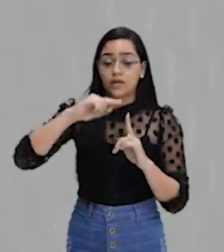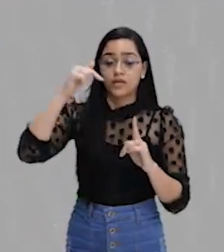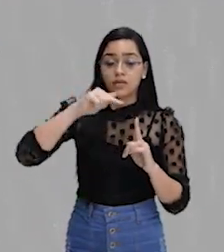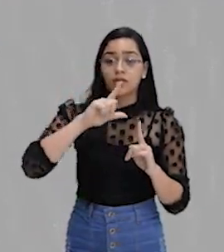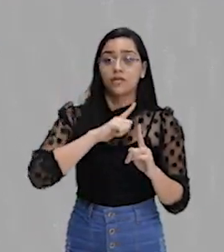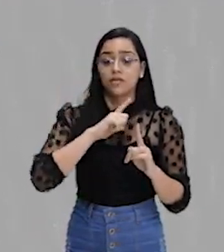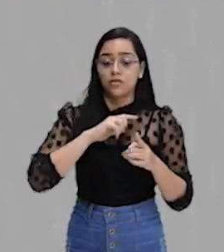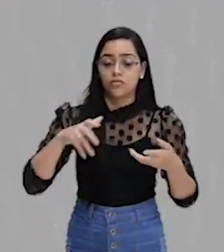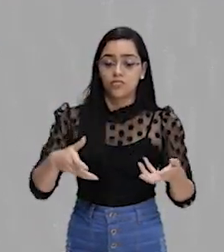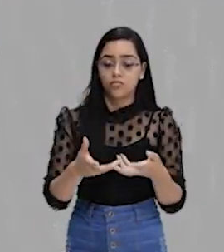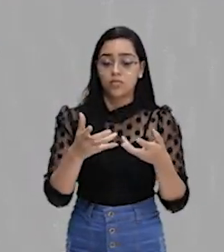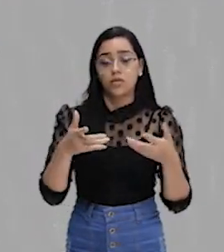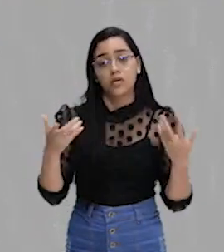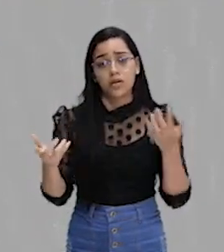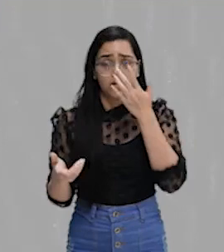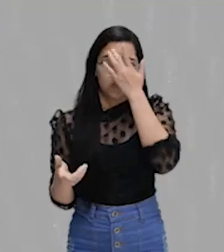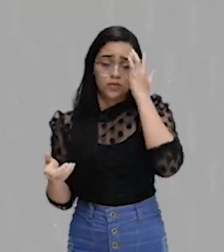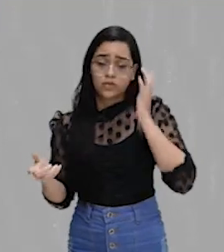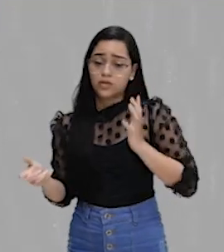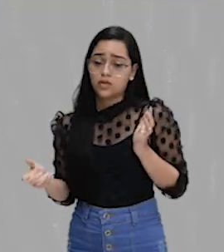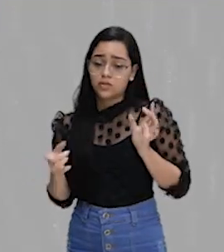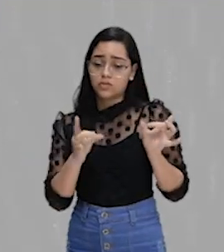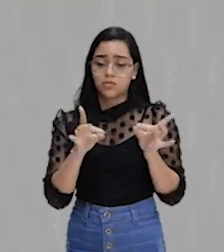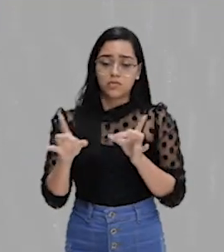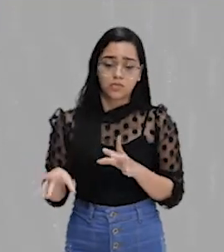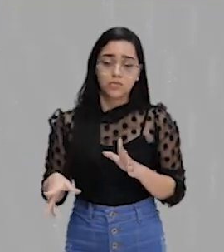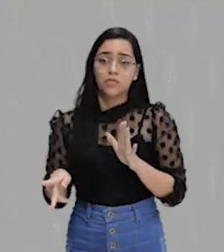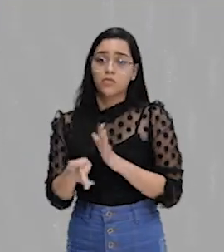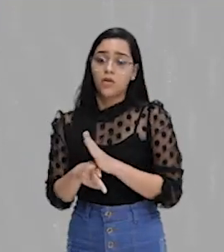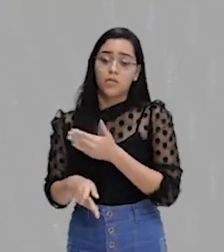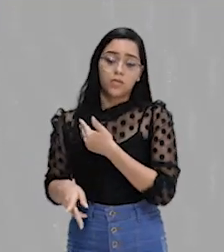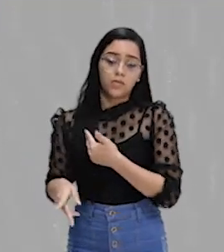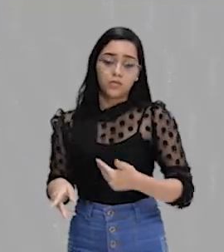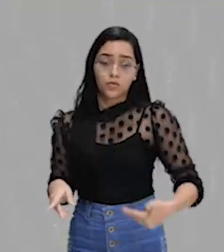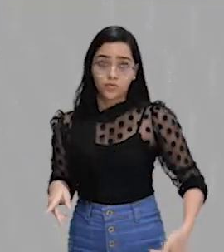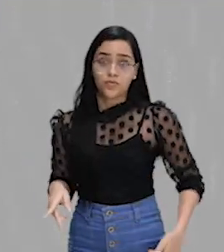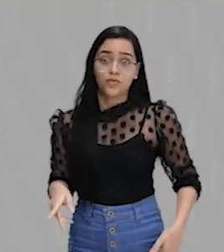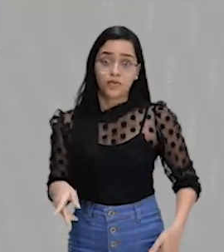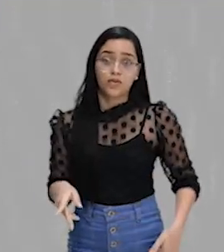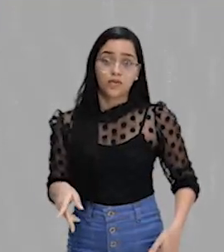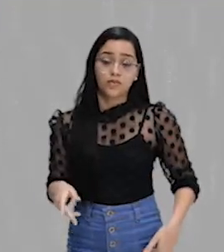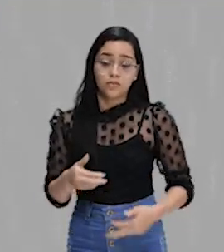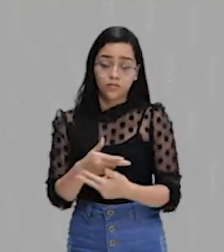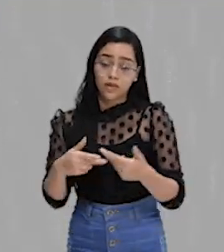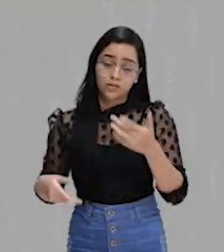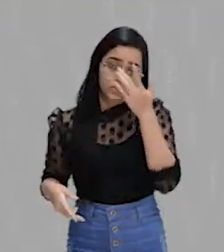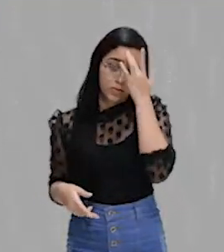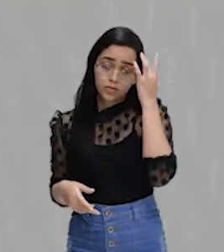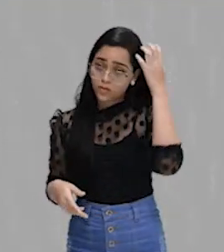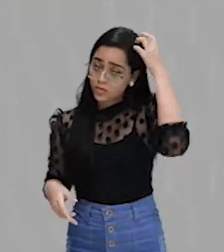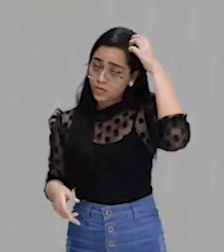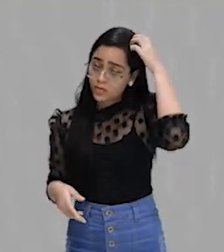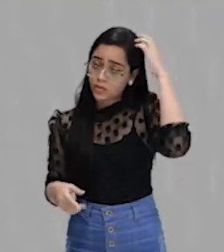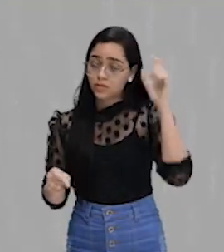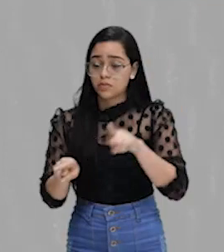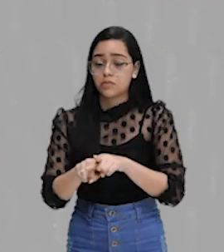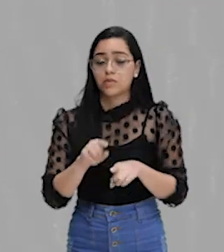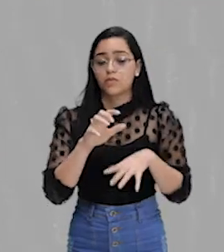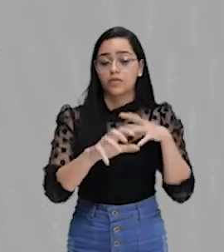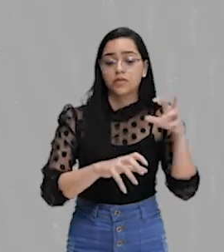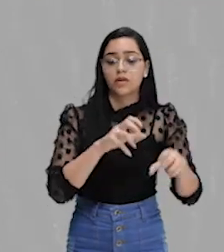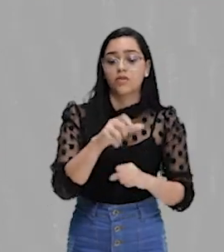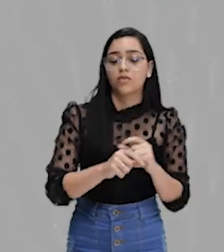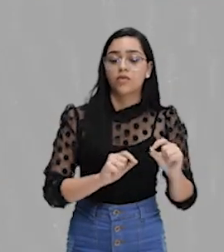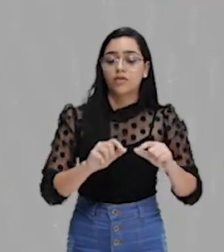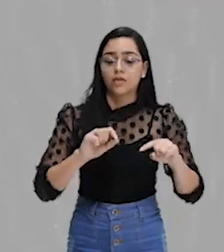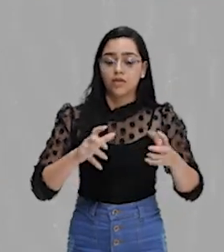mecena. Como foram os ricos comerciantes, como foi o próprio Estado moderno, né? Os monarcas também buscaram o renascimento como uma forma